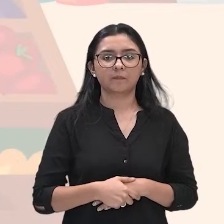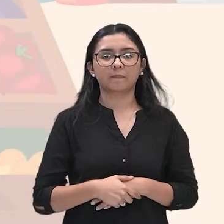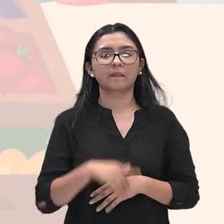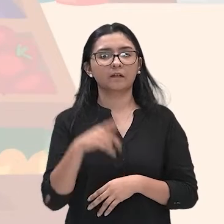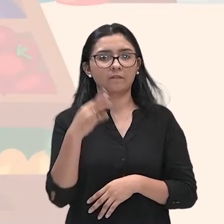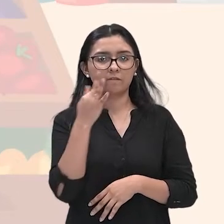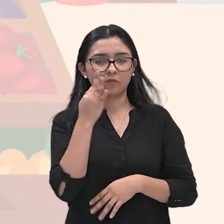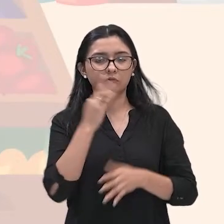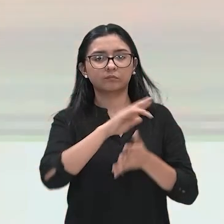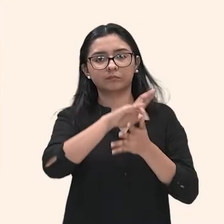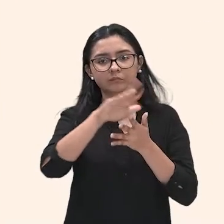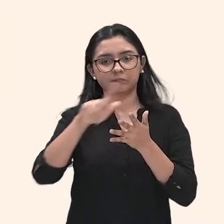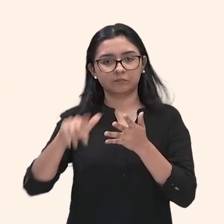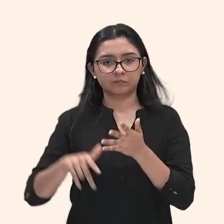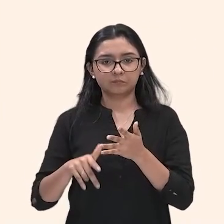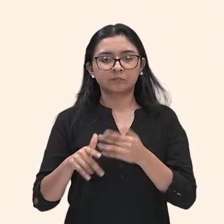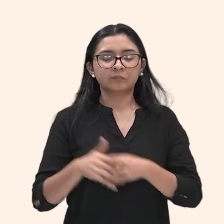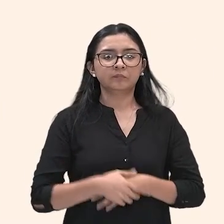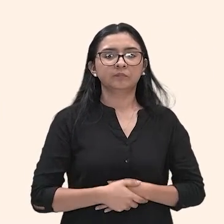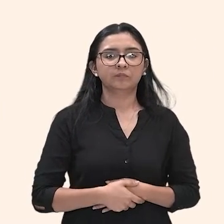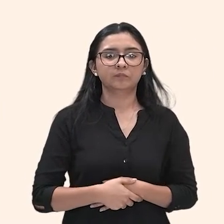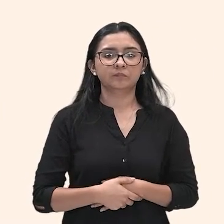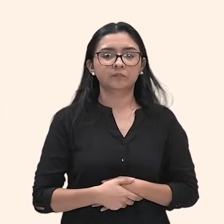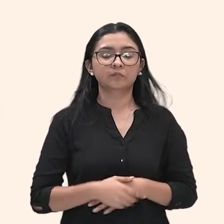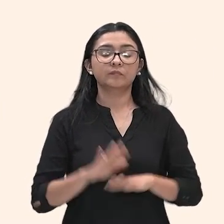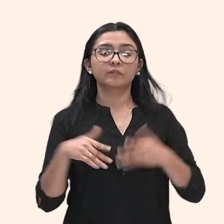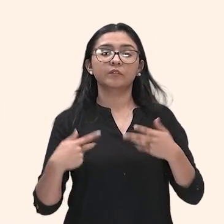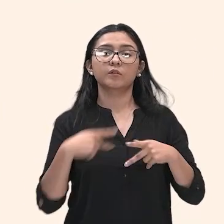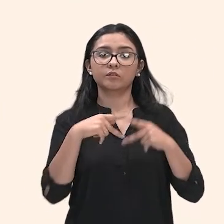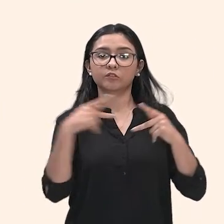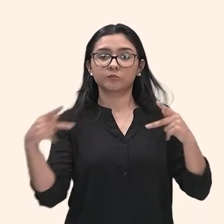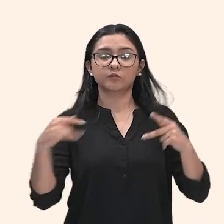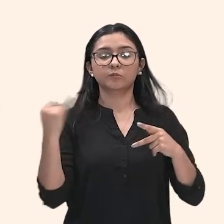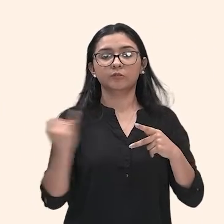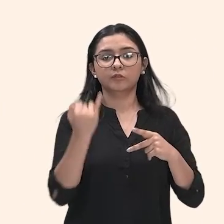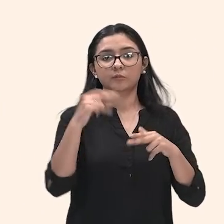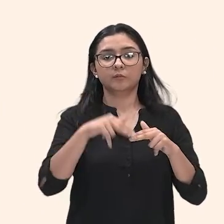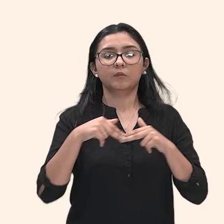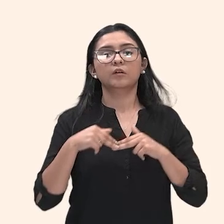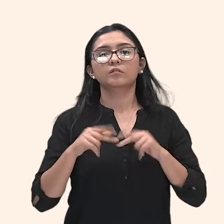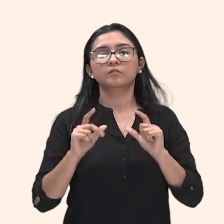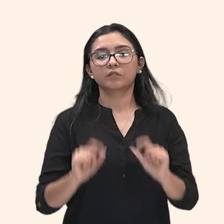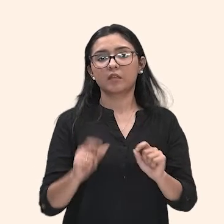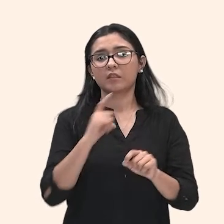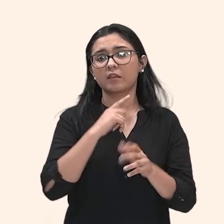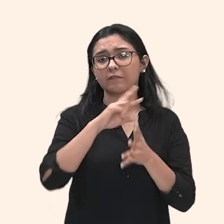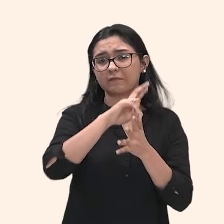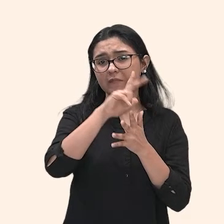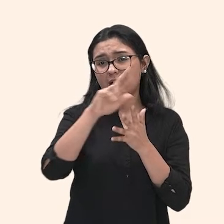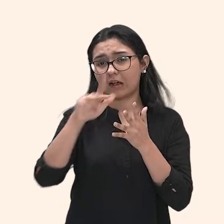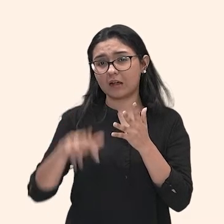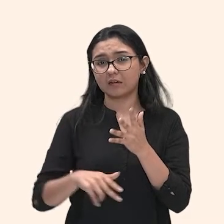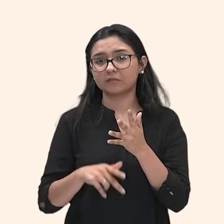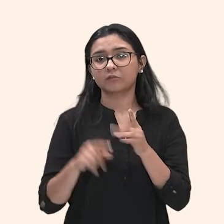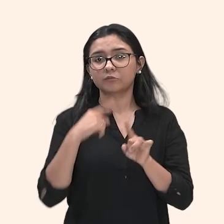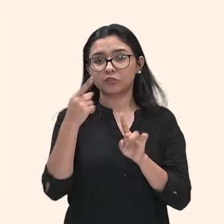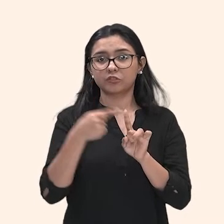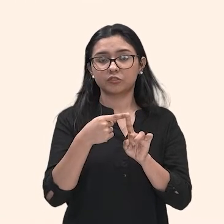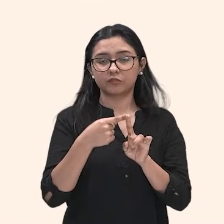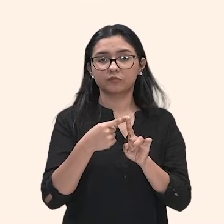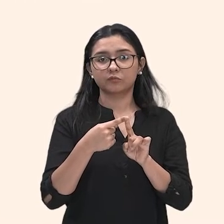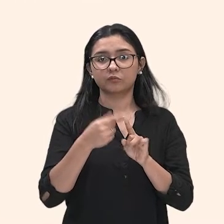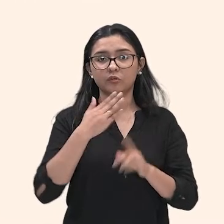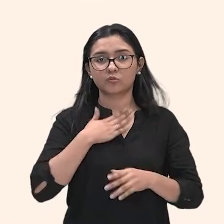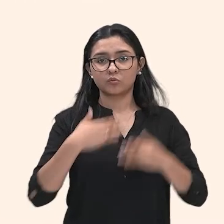legumes, oleaginosas. E essas proteínas são importantes porque elas têm várias funções dentro do nosso